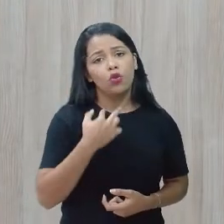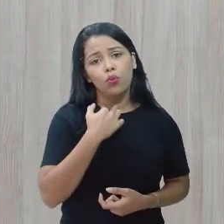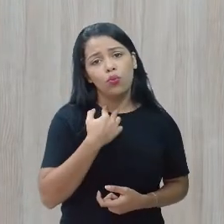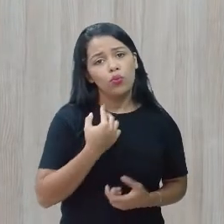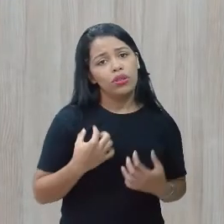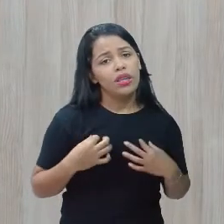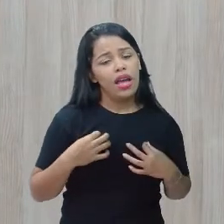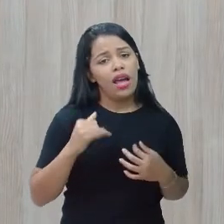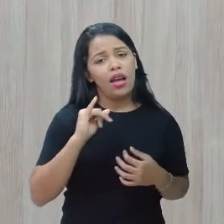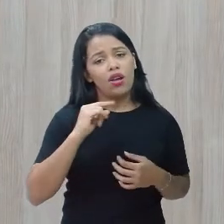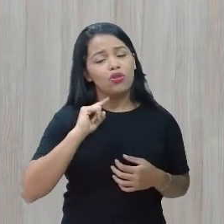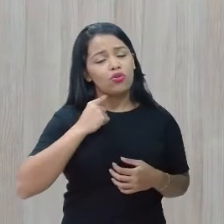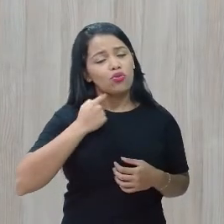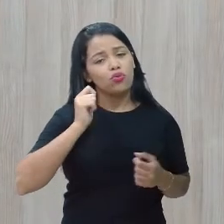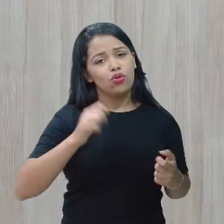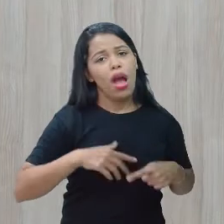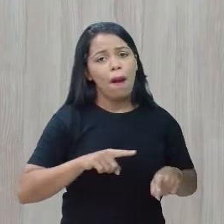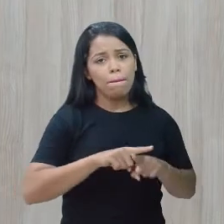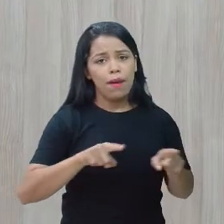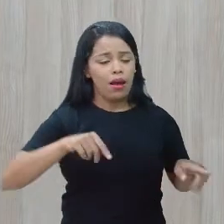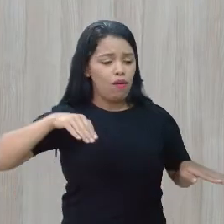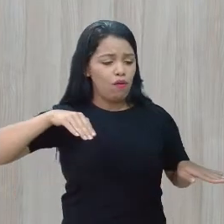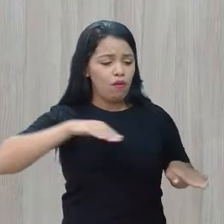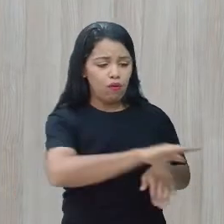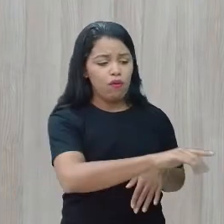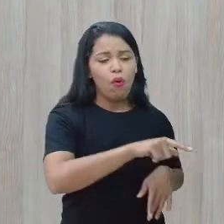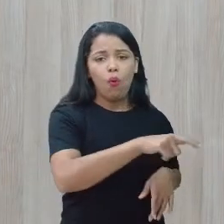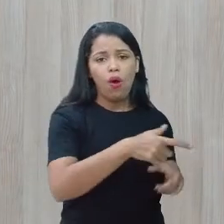aí, ele foi verdadeiro, ela foi